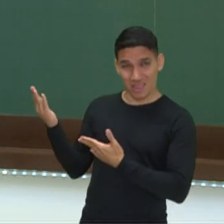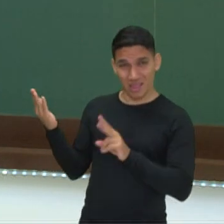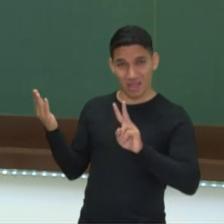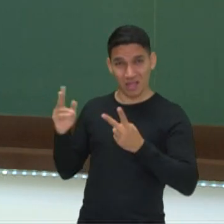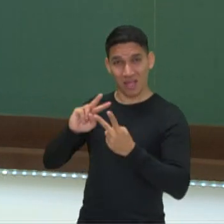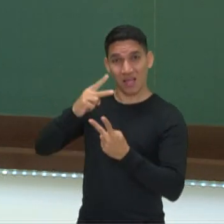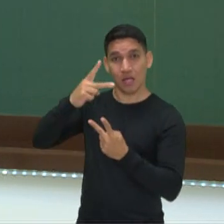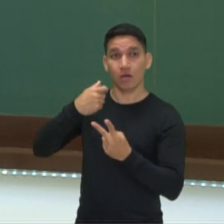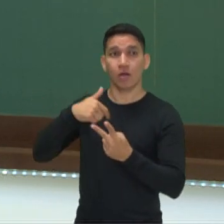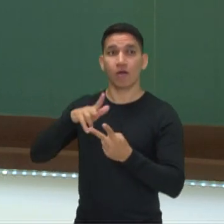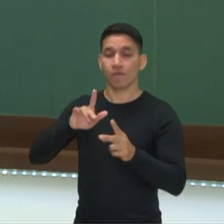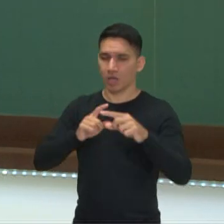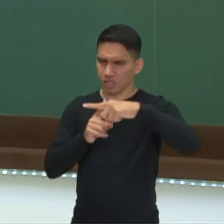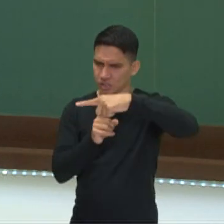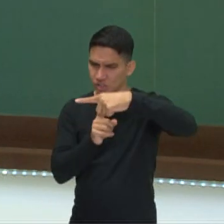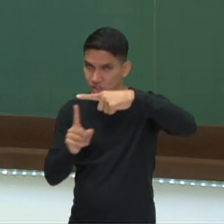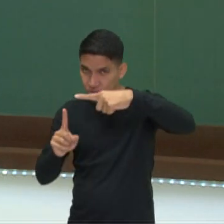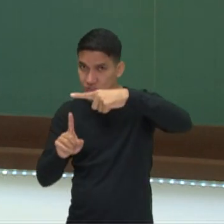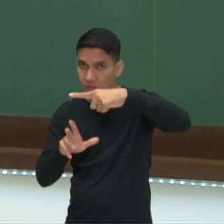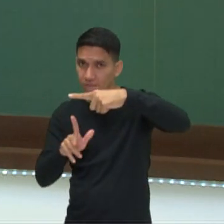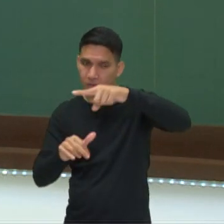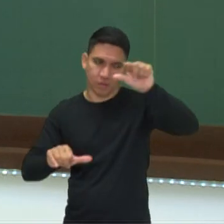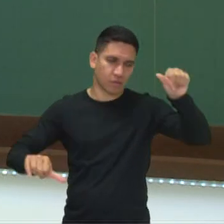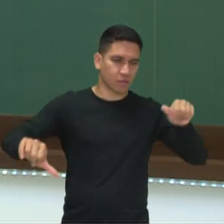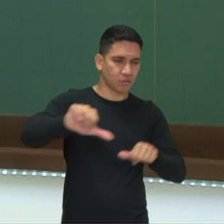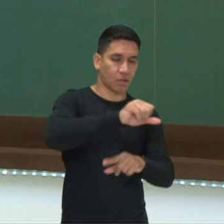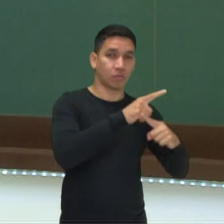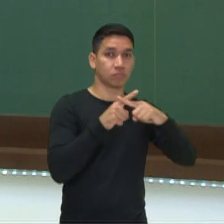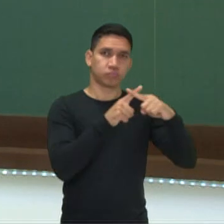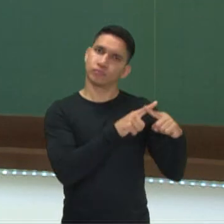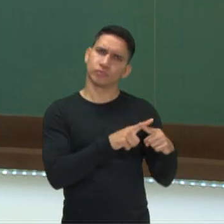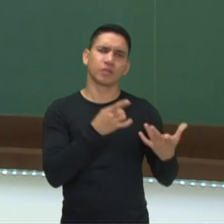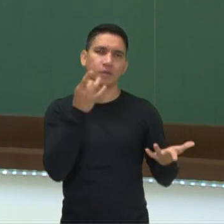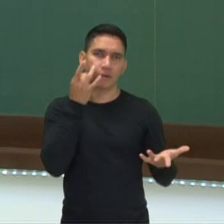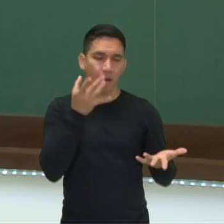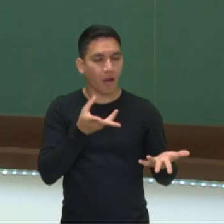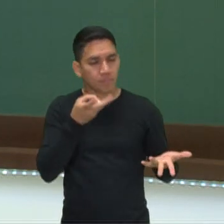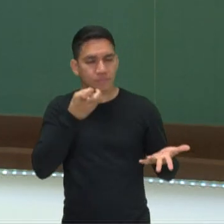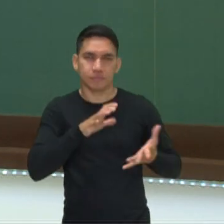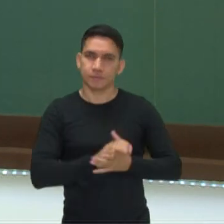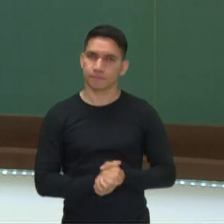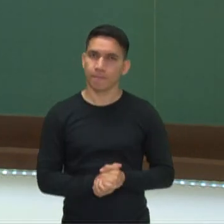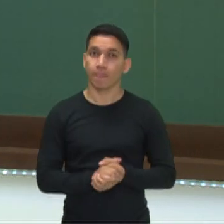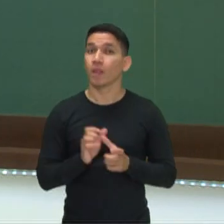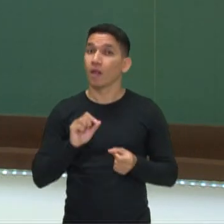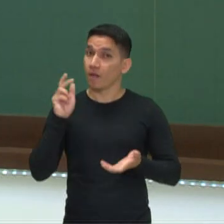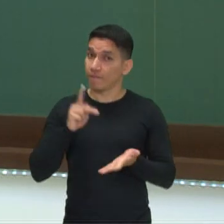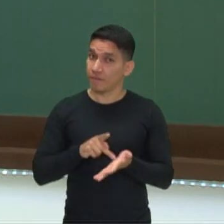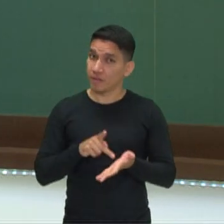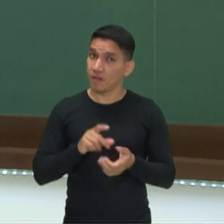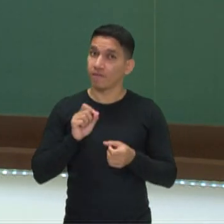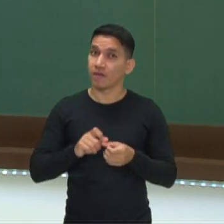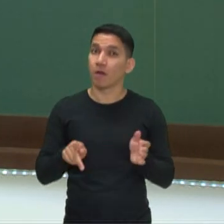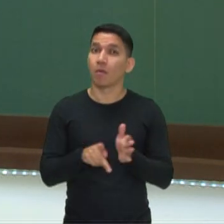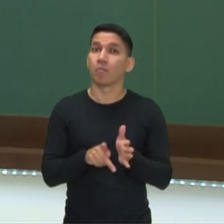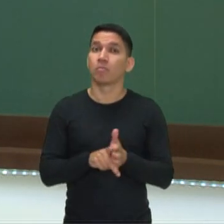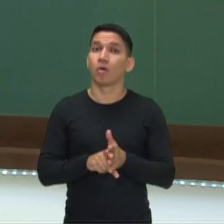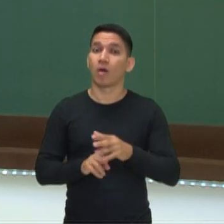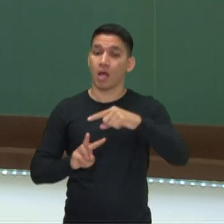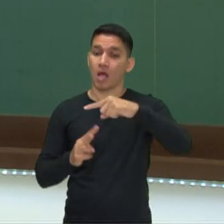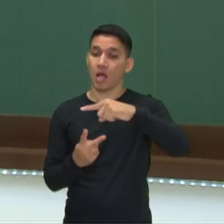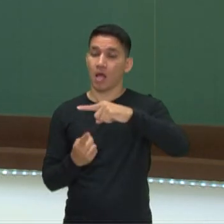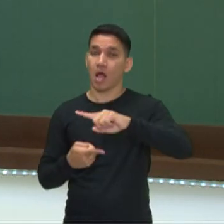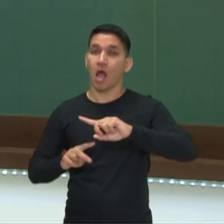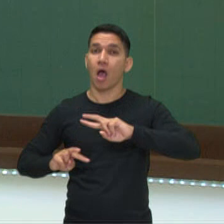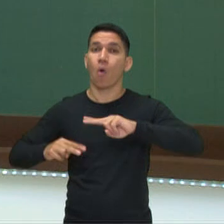vou passar ela multiplicando para o outro lado. A forma prática, né? Na verdade, o que a gente faz? A gente multiplica por h ao quadrado